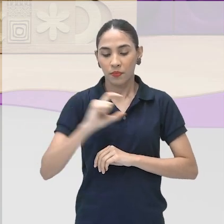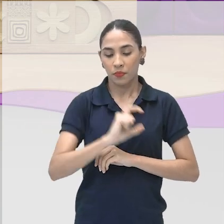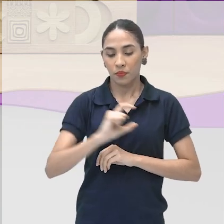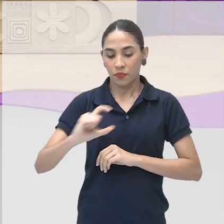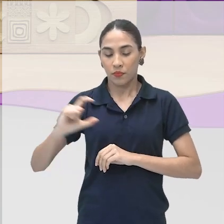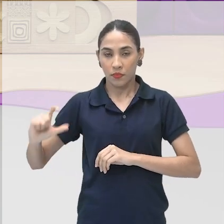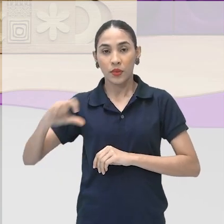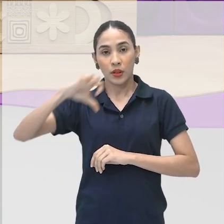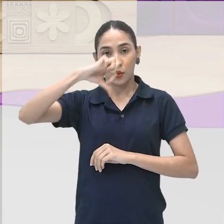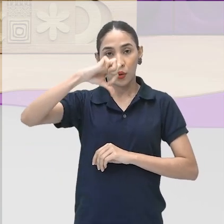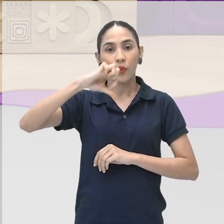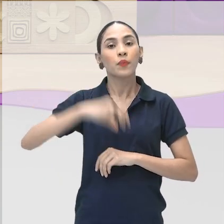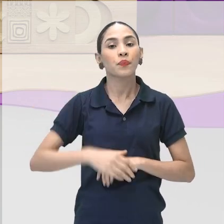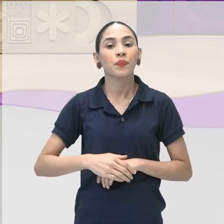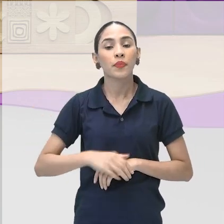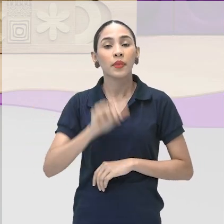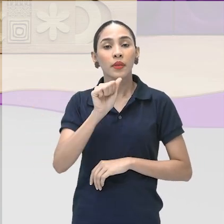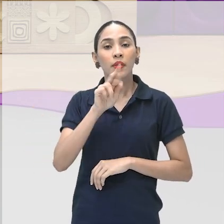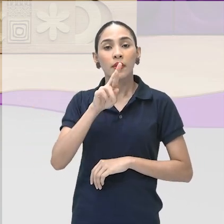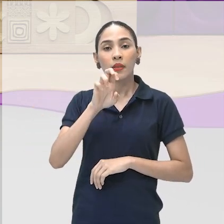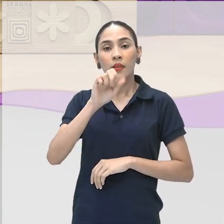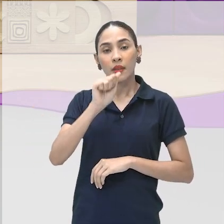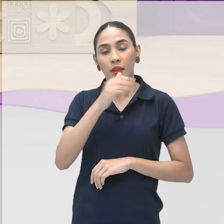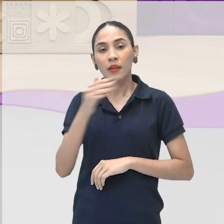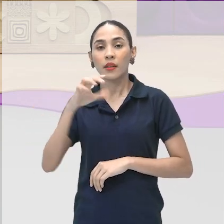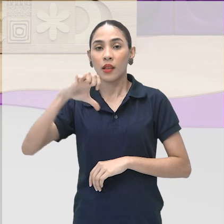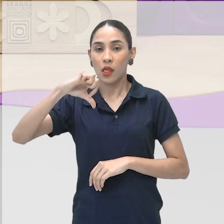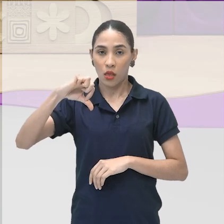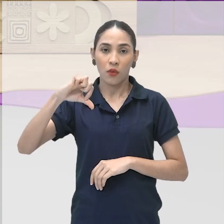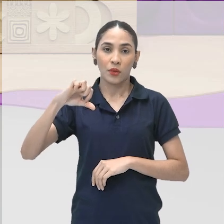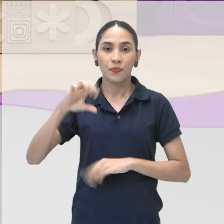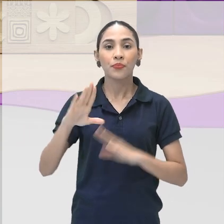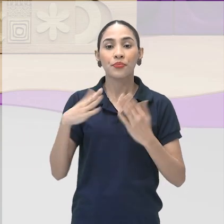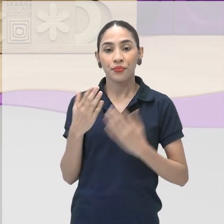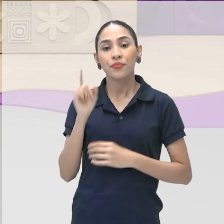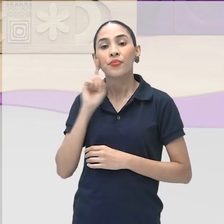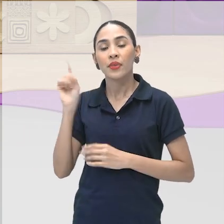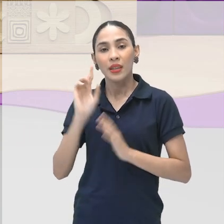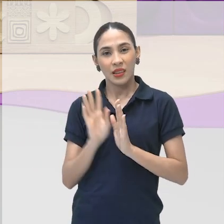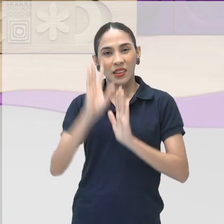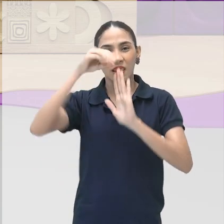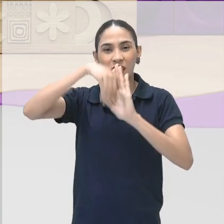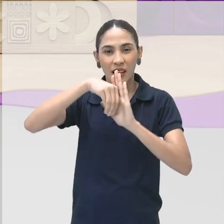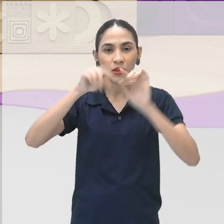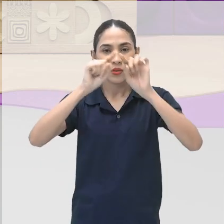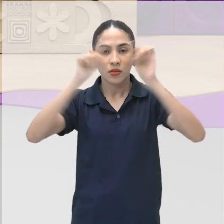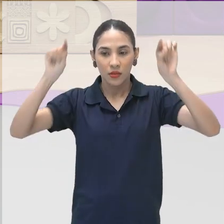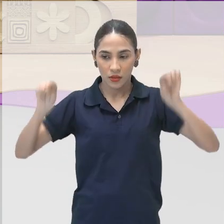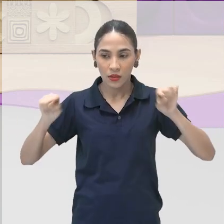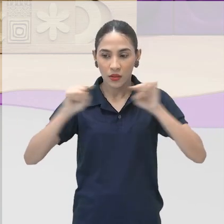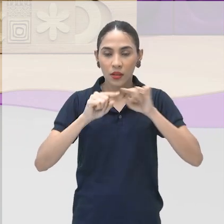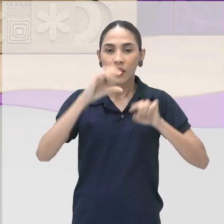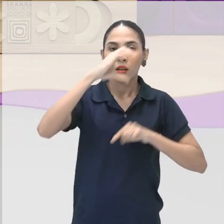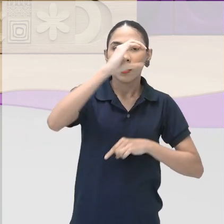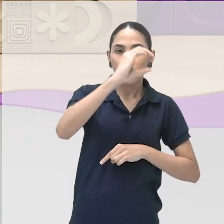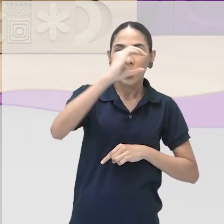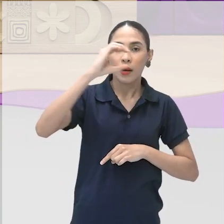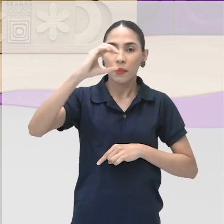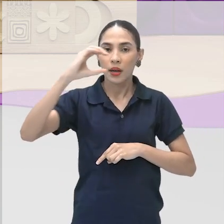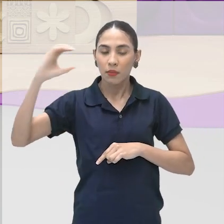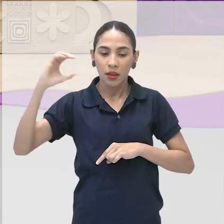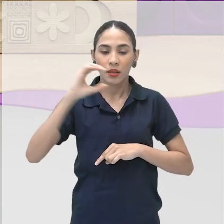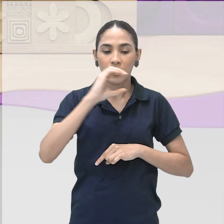esse quadrado vai ser de área 9, ou seja, a gente cabe ali dentro daquele quadrado 9 quadradinhos,